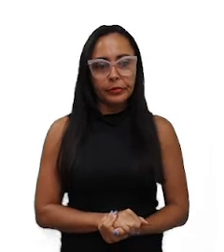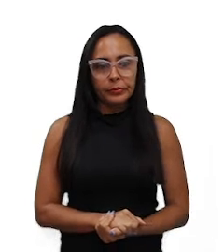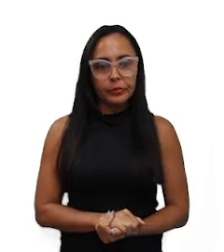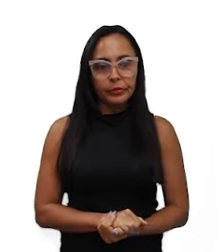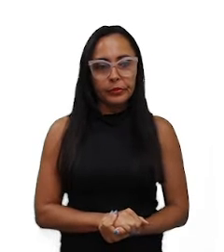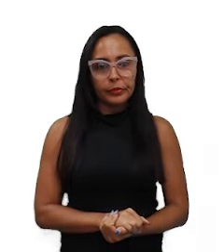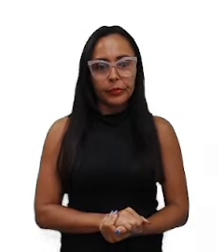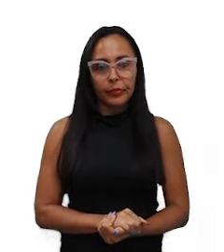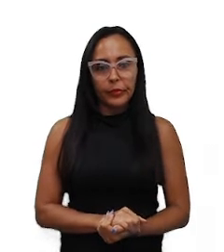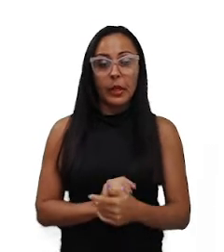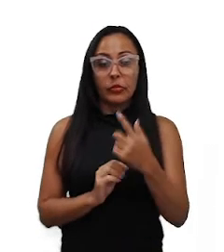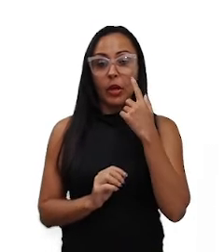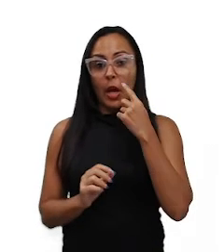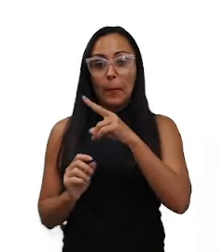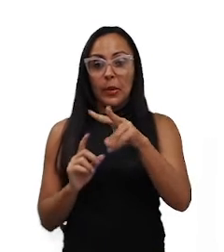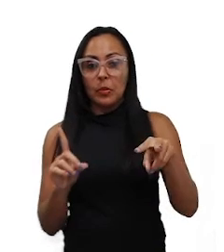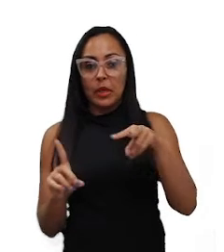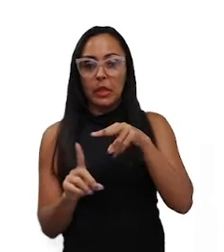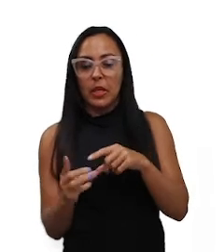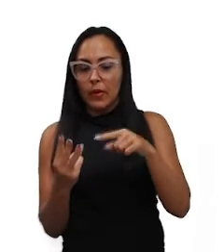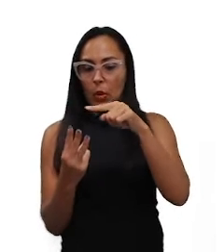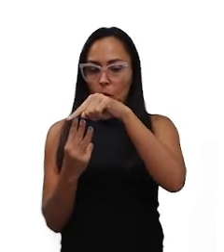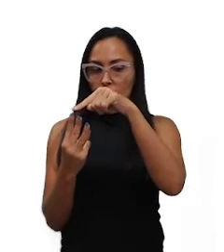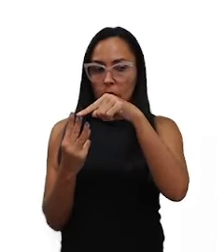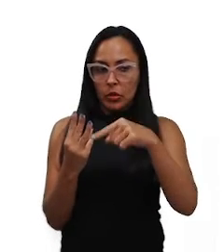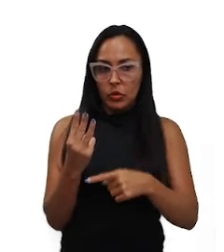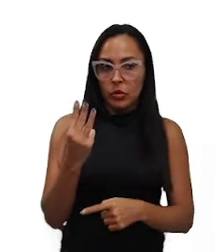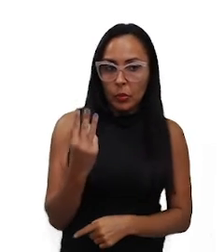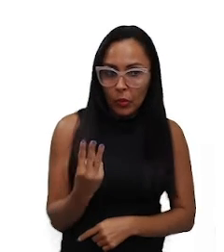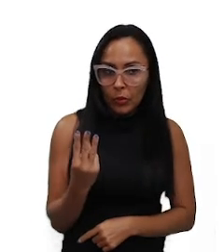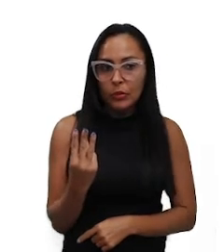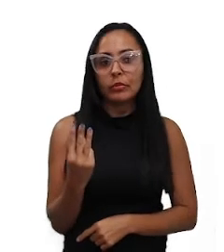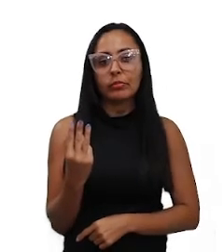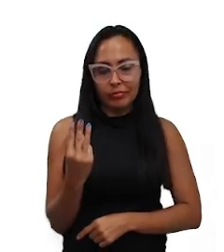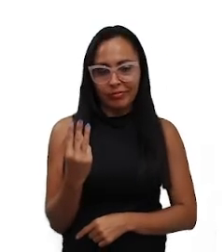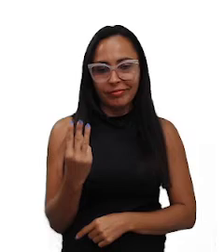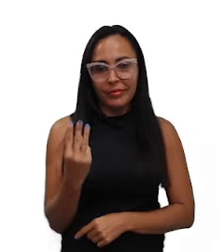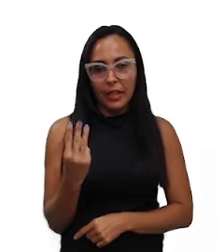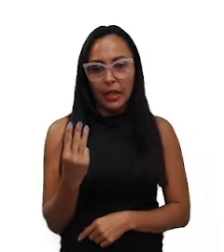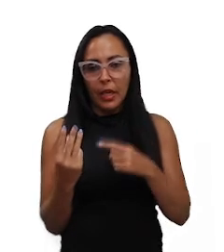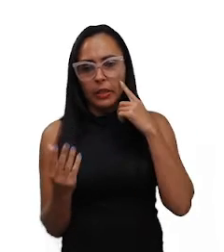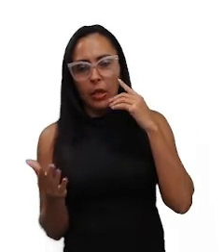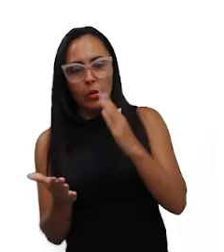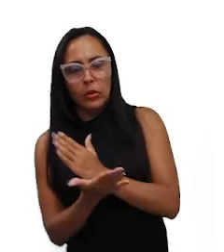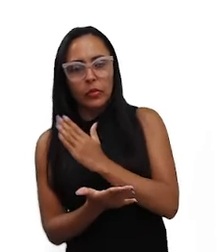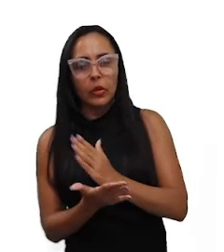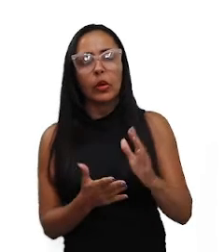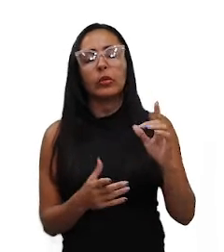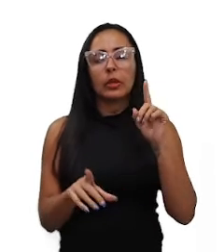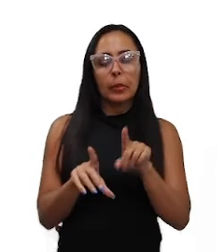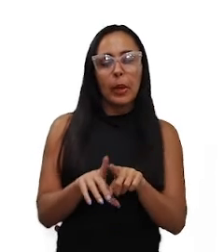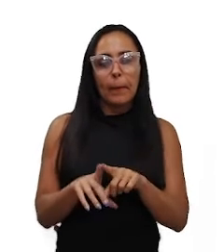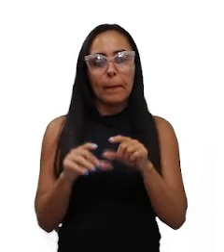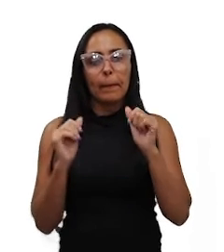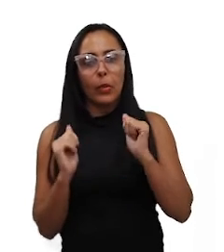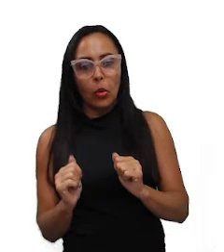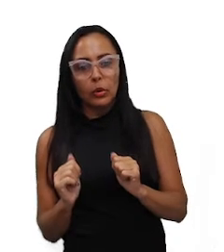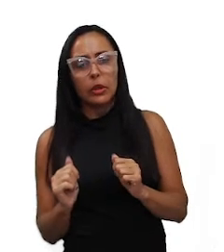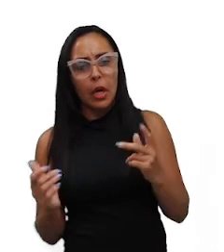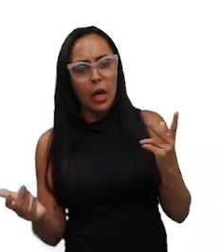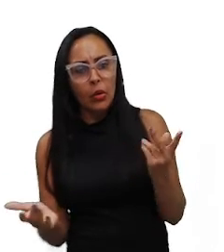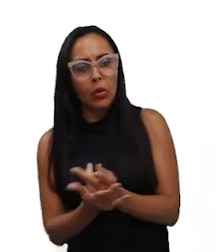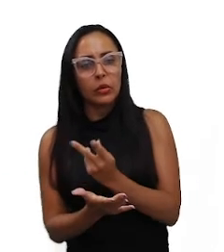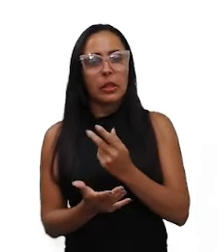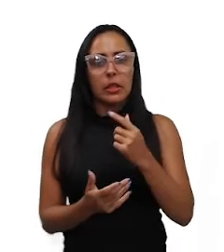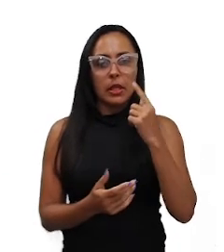Já a perspectiva com 3 pontos de fuga, em algumas situações, né, podem haver pontos